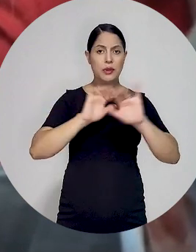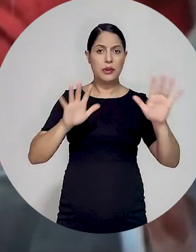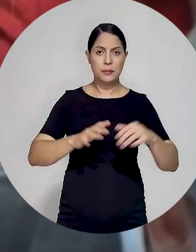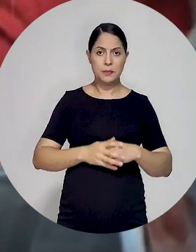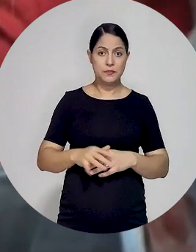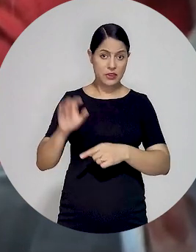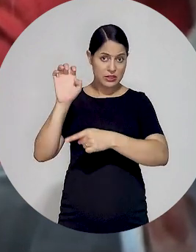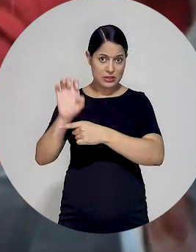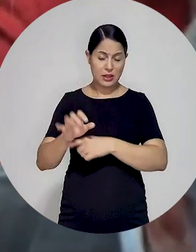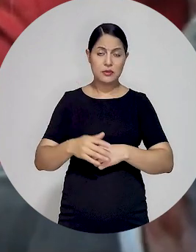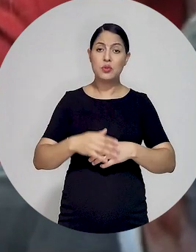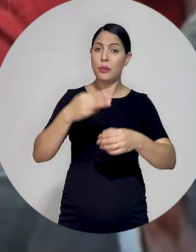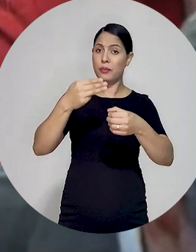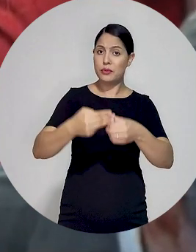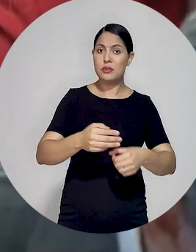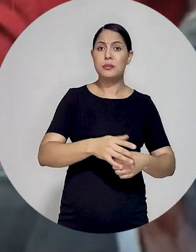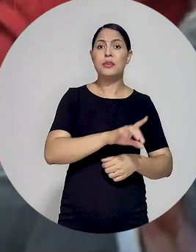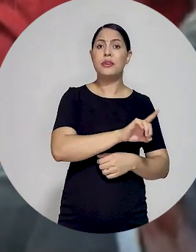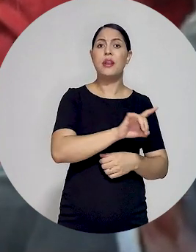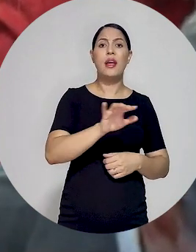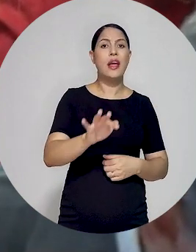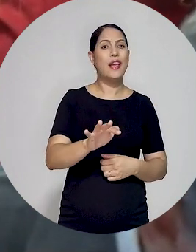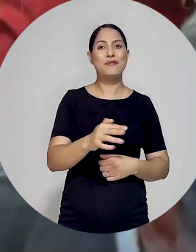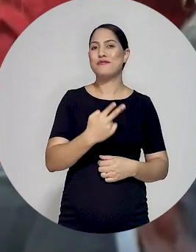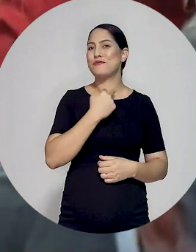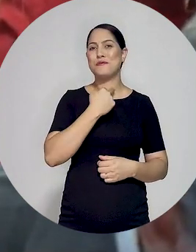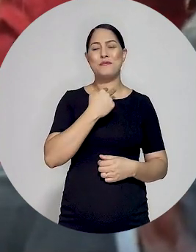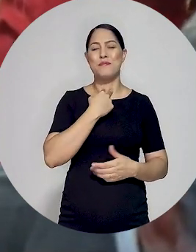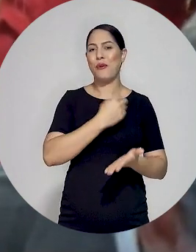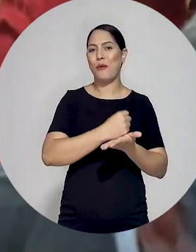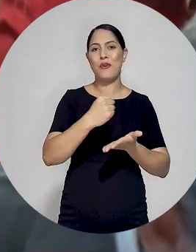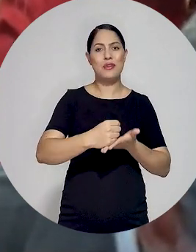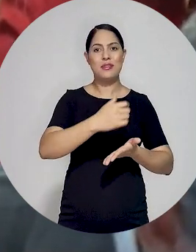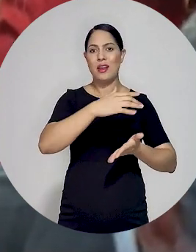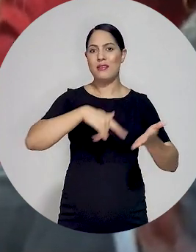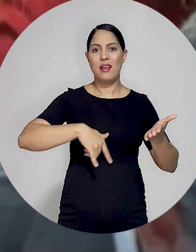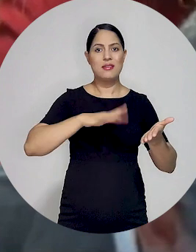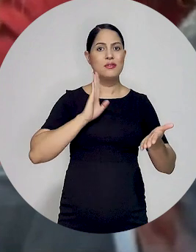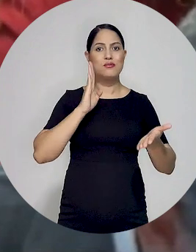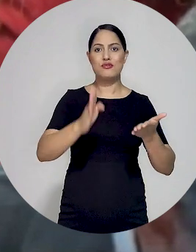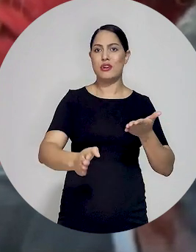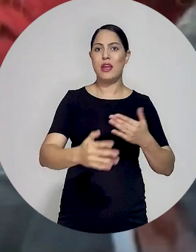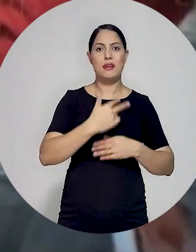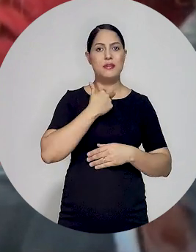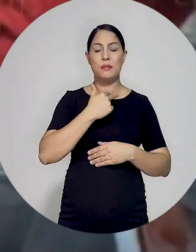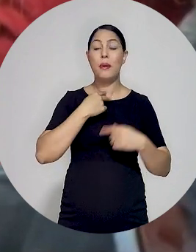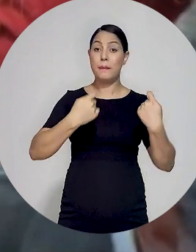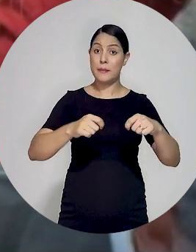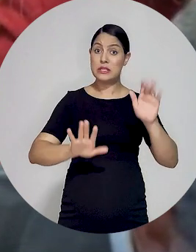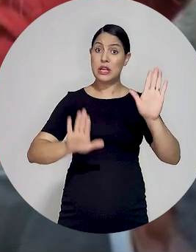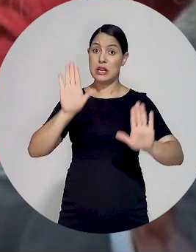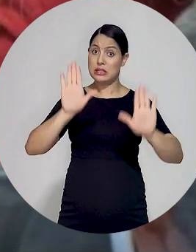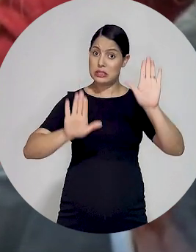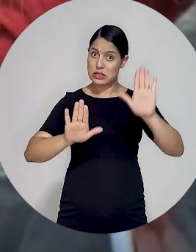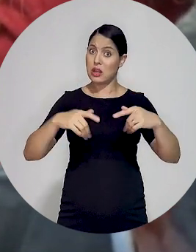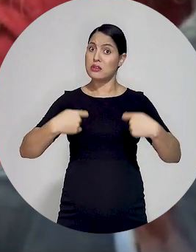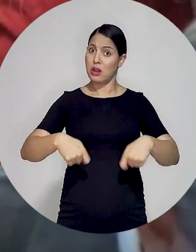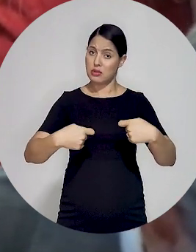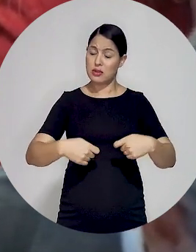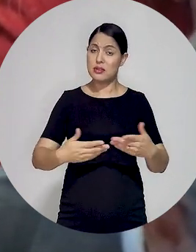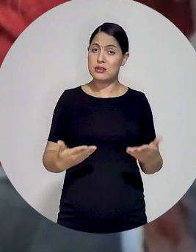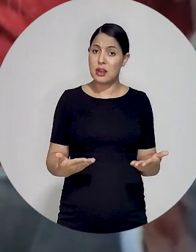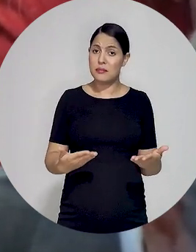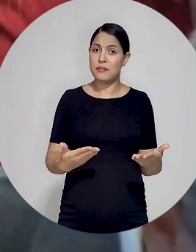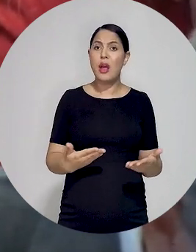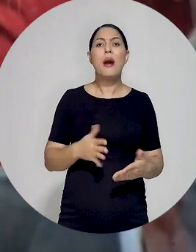que Estados, municípios e Distrito Federal, embora não possam criar novas hipóteses de contratação direta sem licitação,